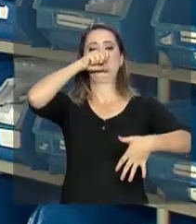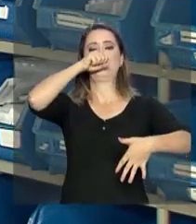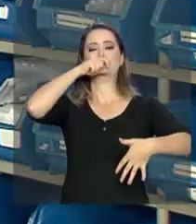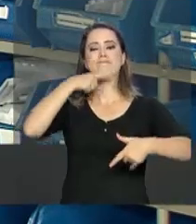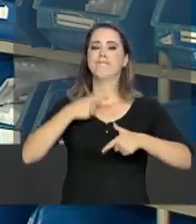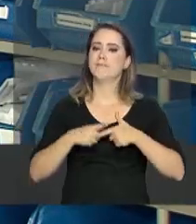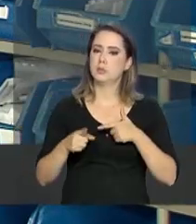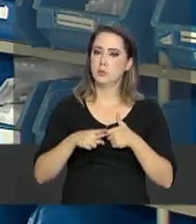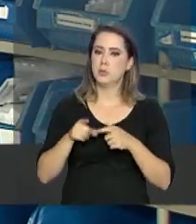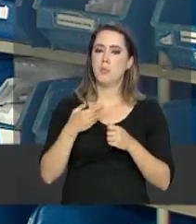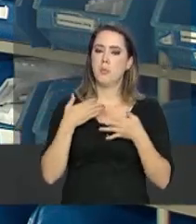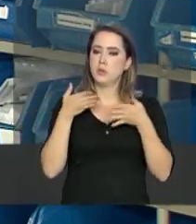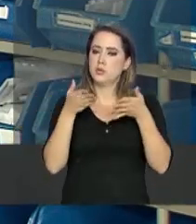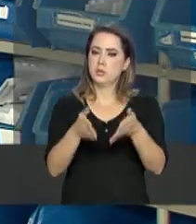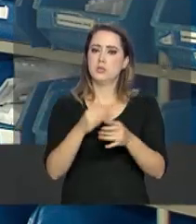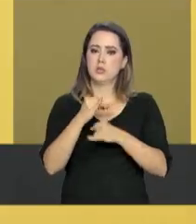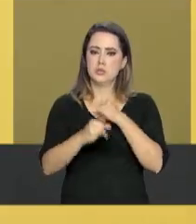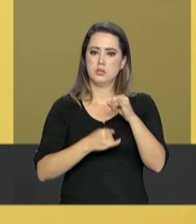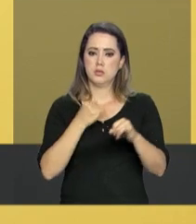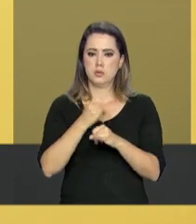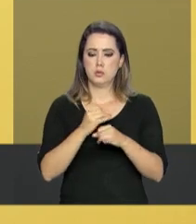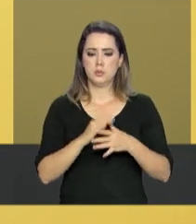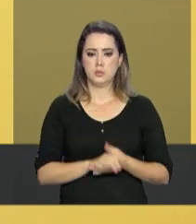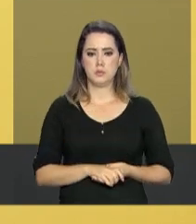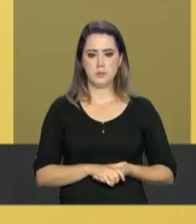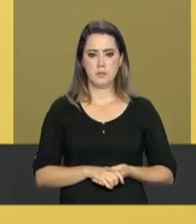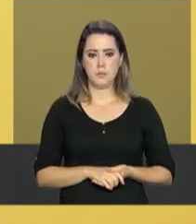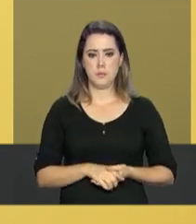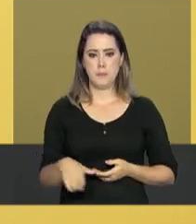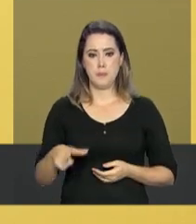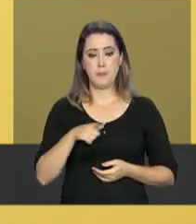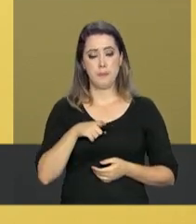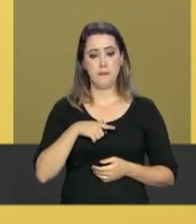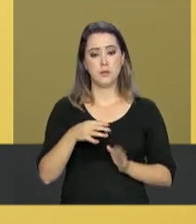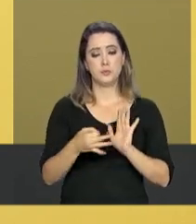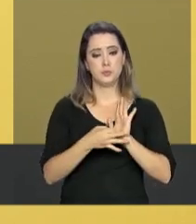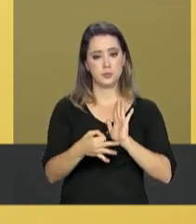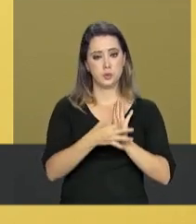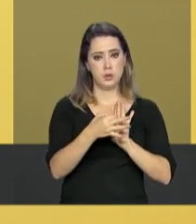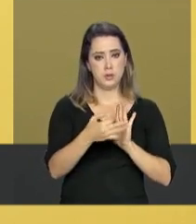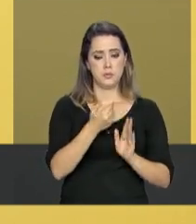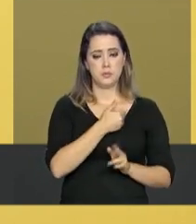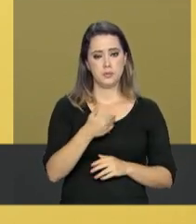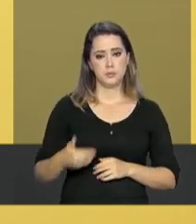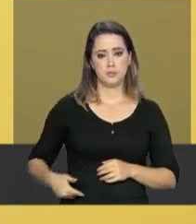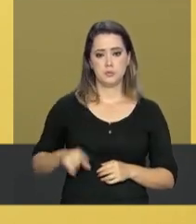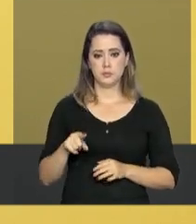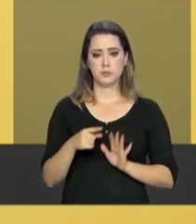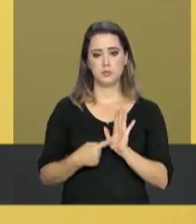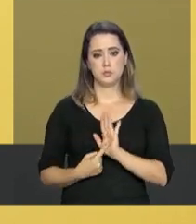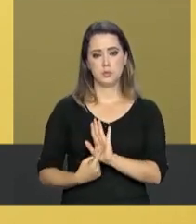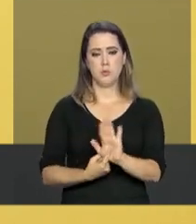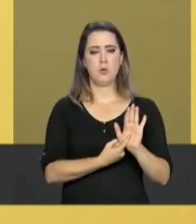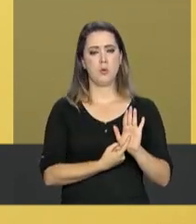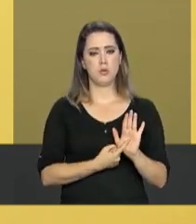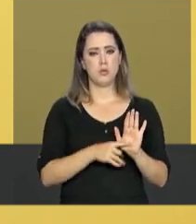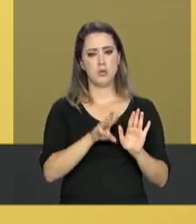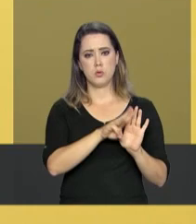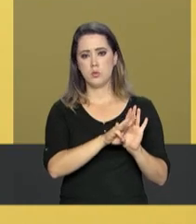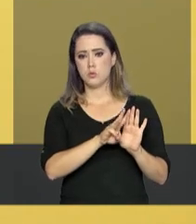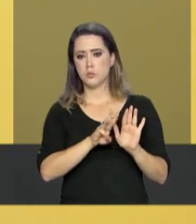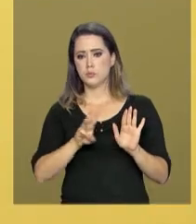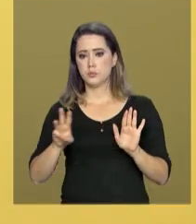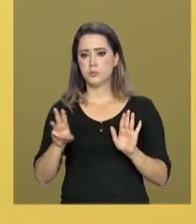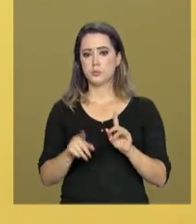isso basta ter acesso à internet existe o processo de consulta pública a onde ele fica aberto no site